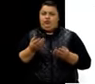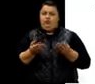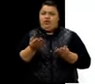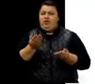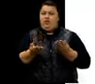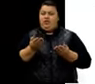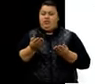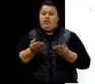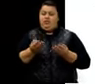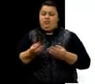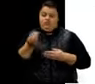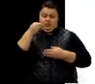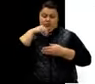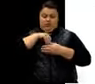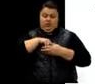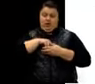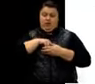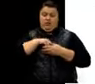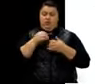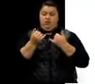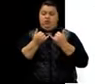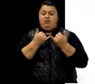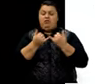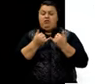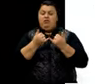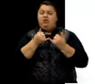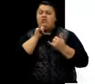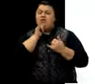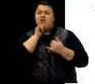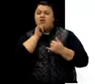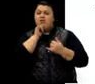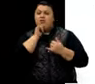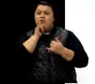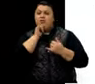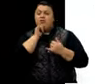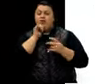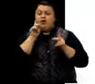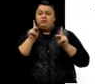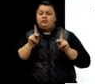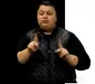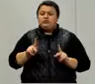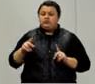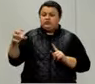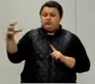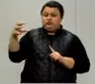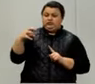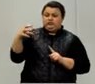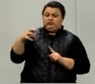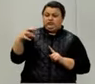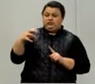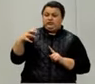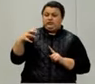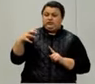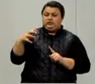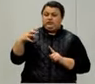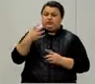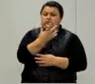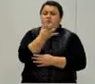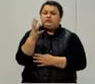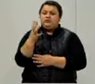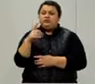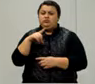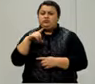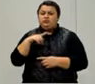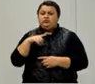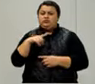no cotidiano afetam as pessoas de diversas maneiras, né? Algumas ficam com problemas do sistema nervoso, algumas